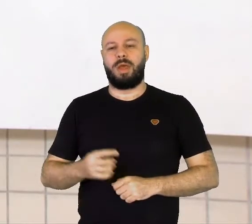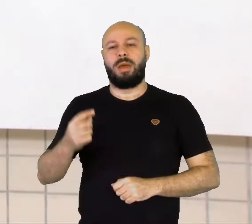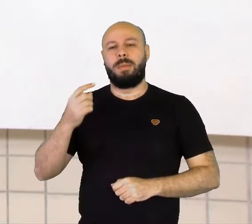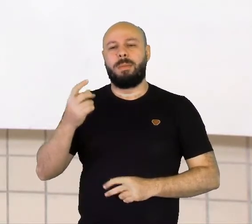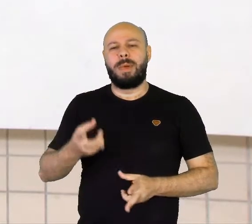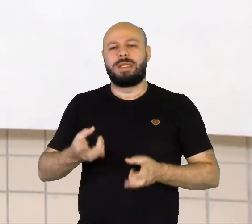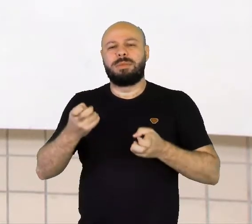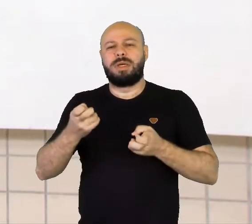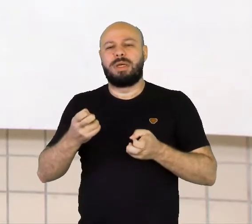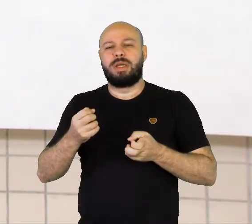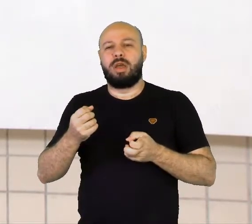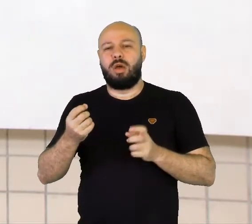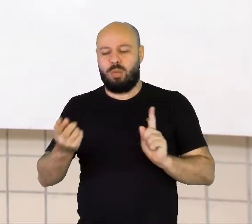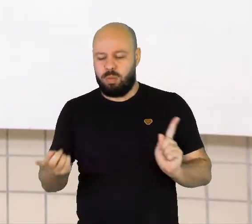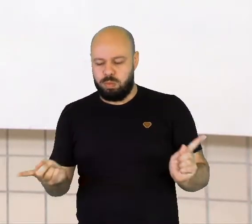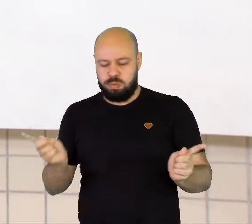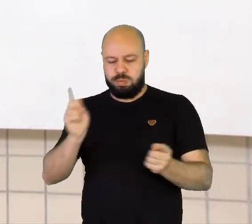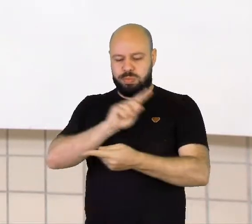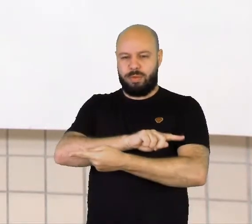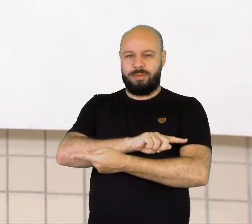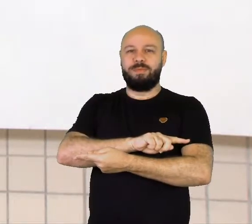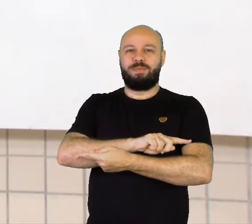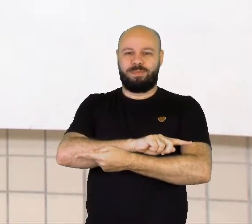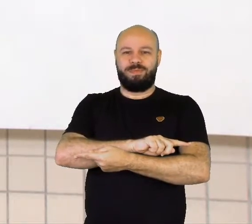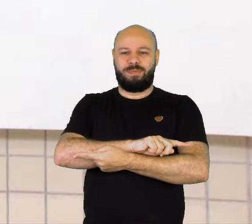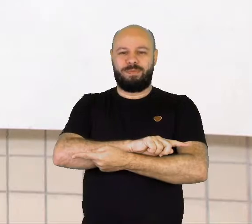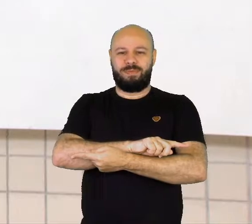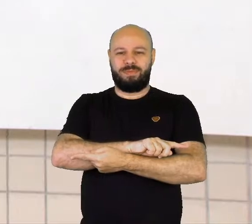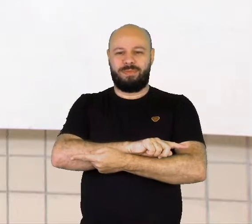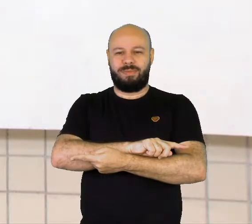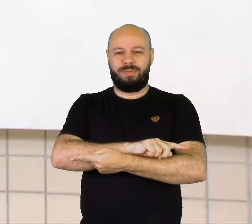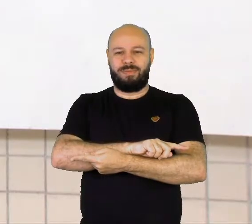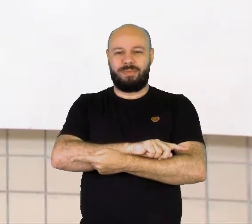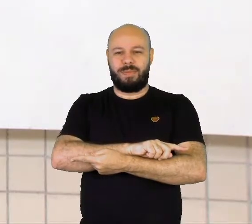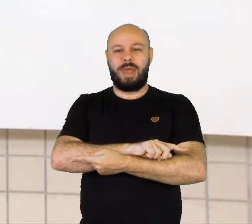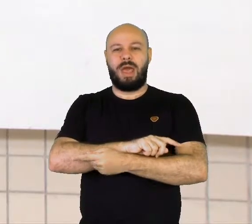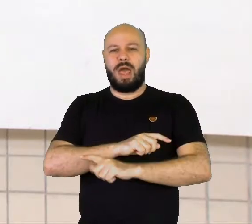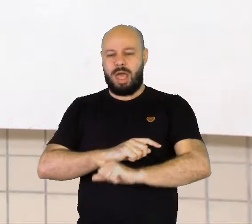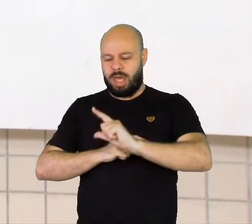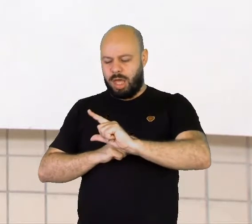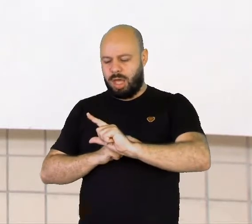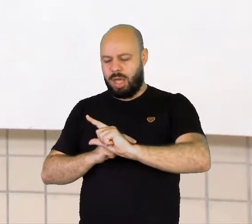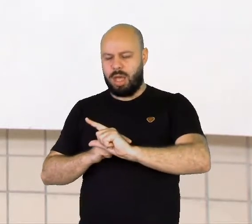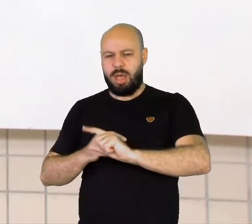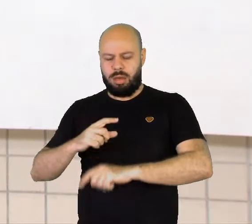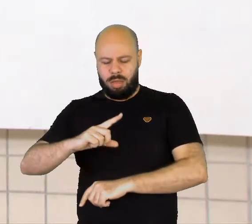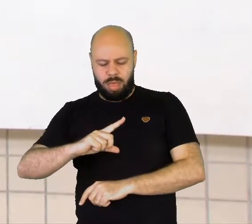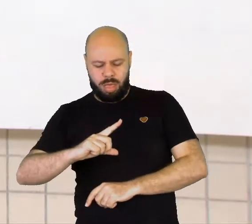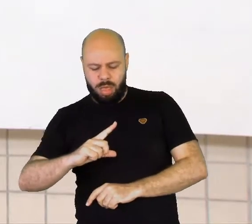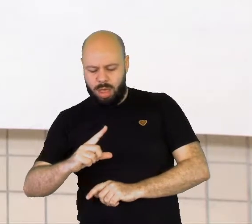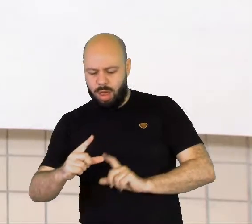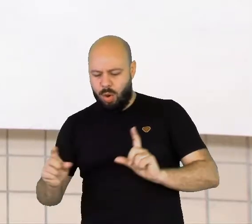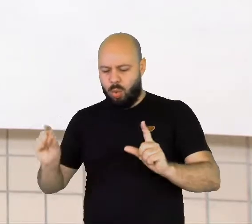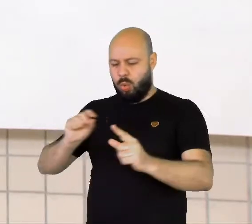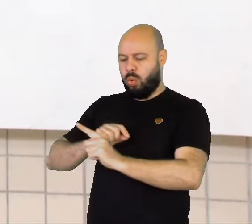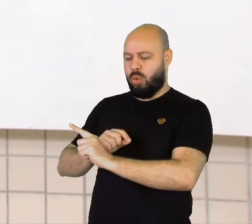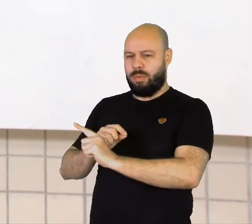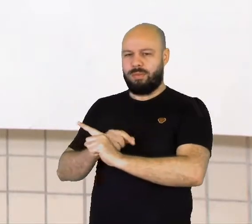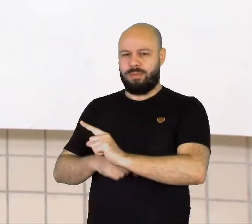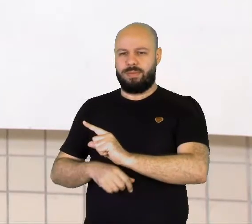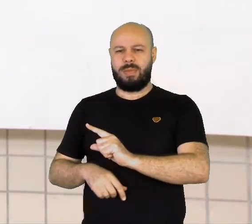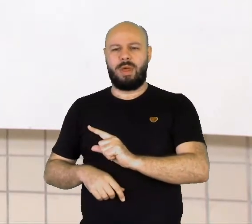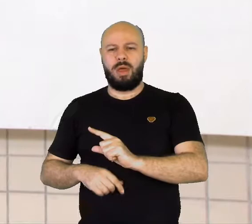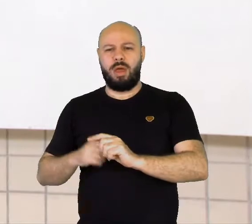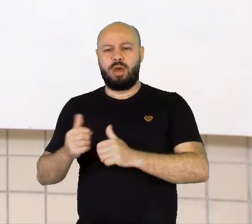eu troquei, eu inverti o sinal? Eu tinha um sinal de menor, agora eu estou trabalhando com o sinal de maior.